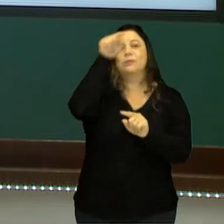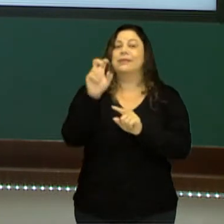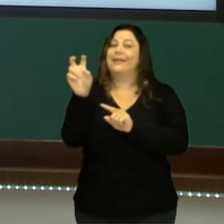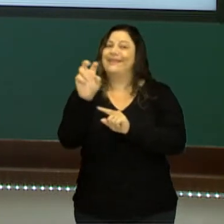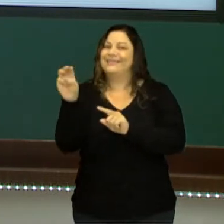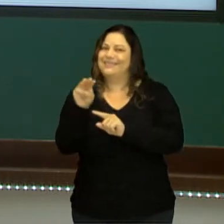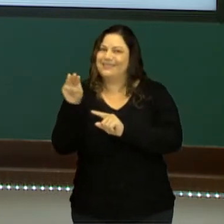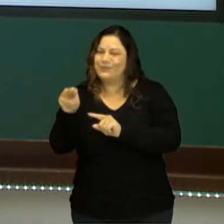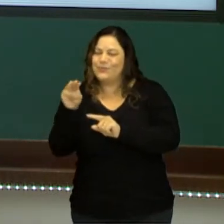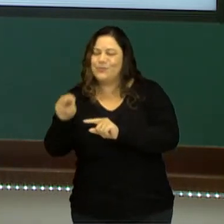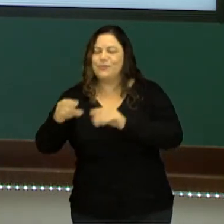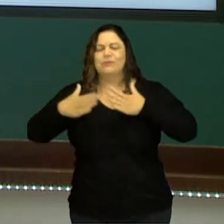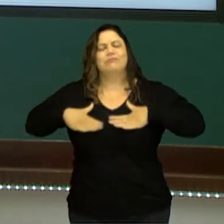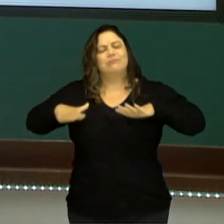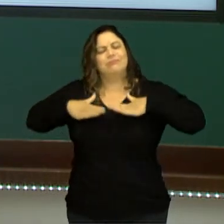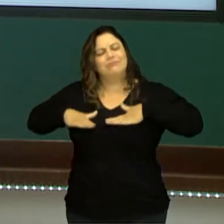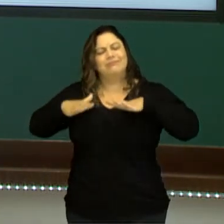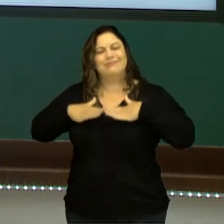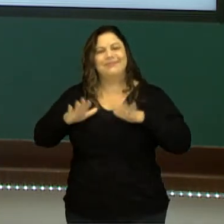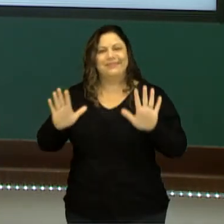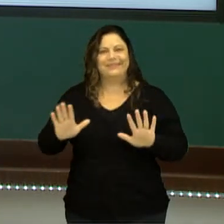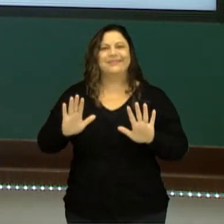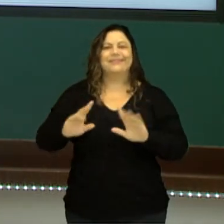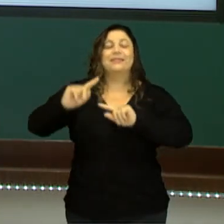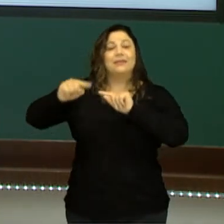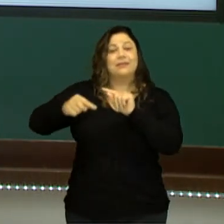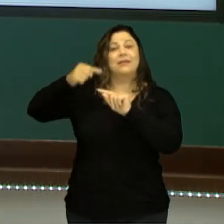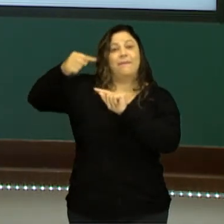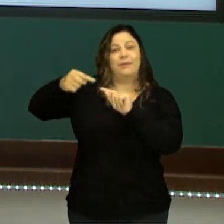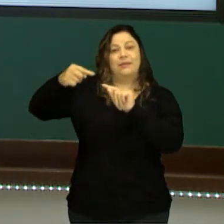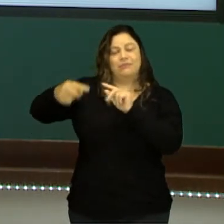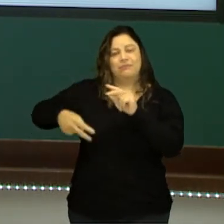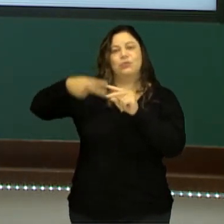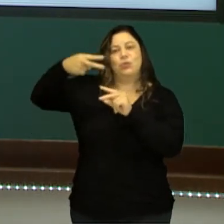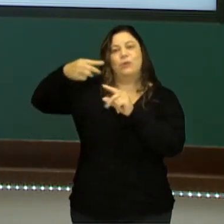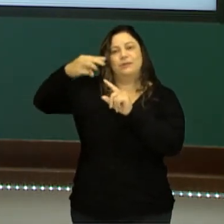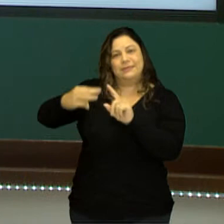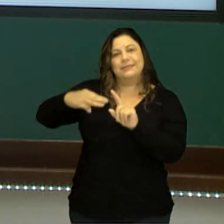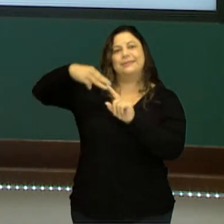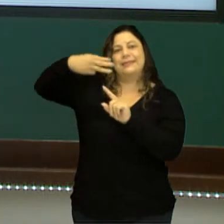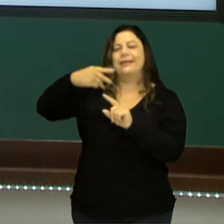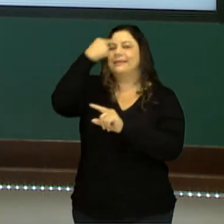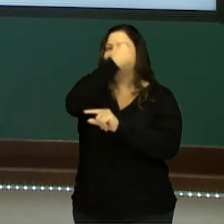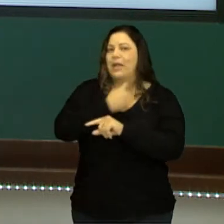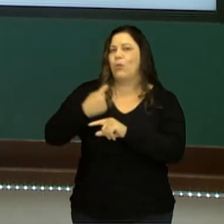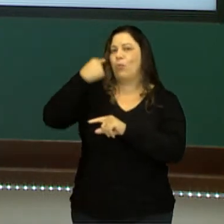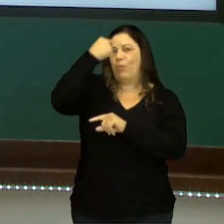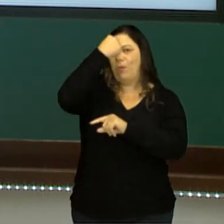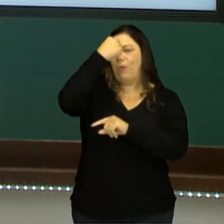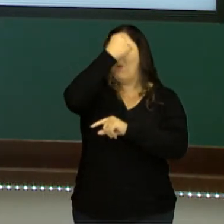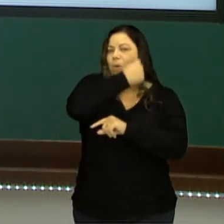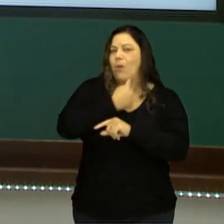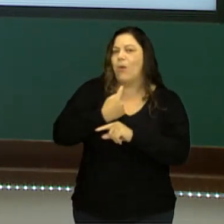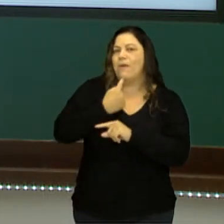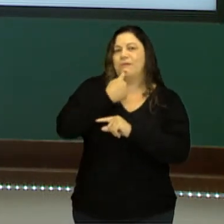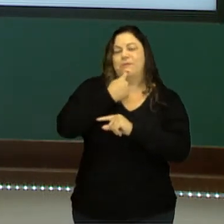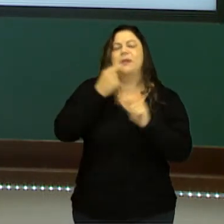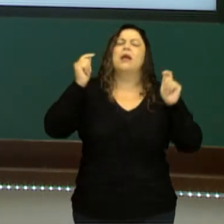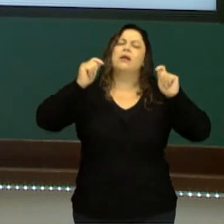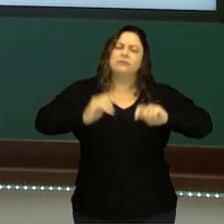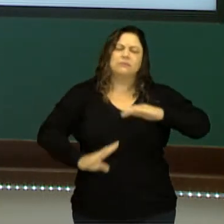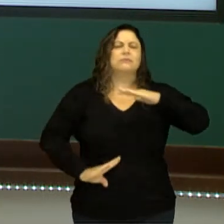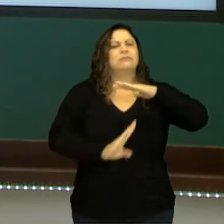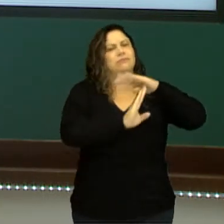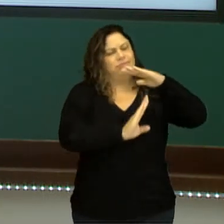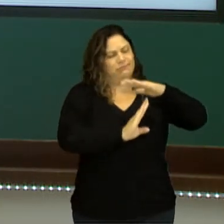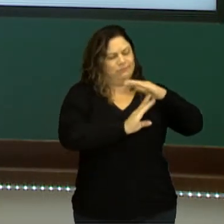minutos descansando, né? Ao término de 3 ciclos, ou seja, de 1 hora e meia, pode fazer uma pausa maior, né? A gente